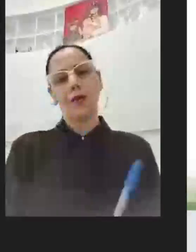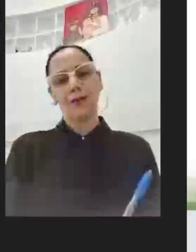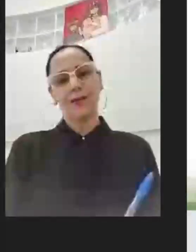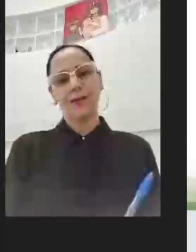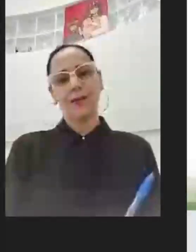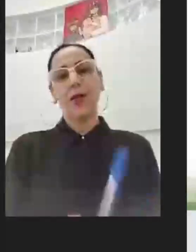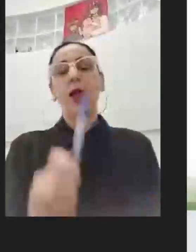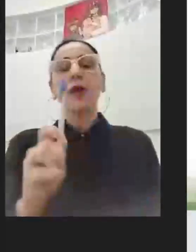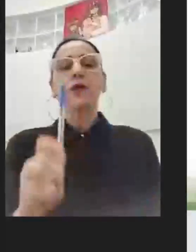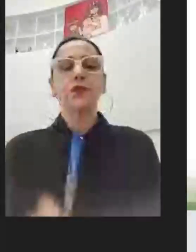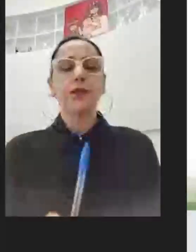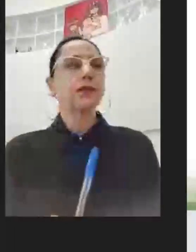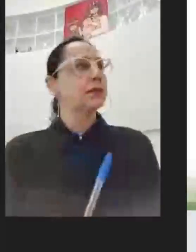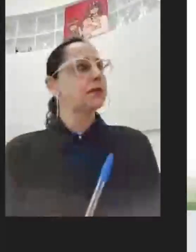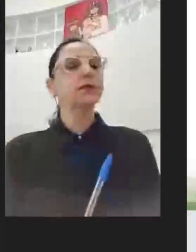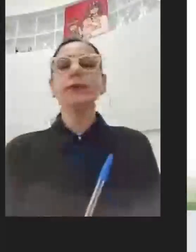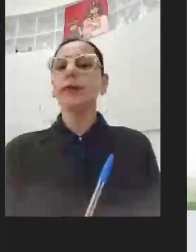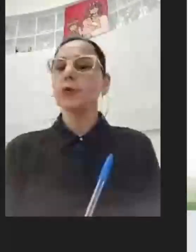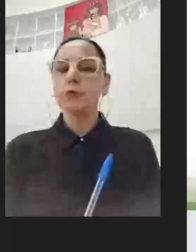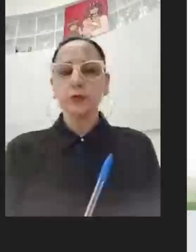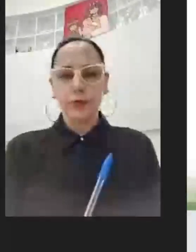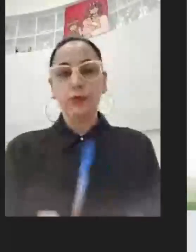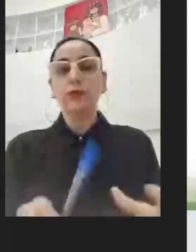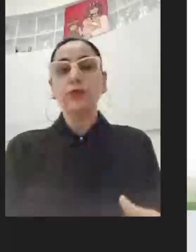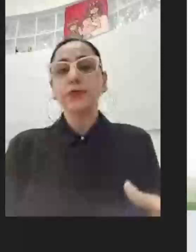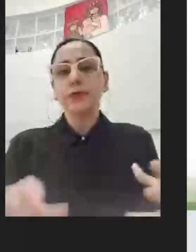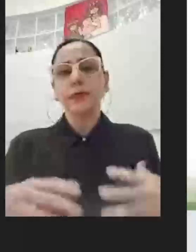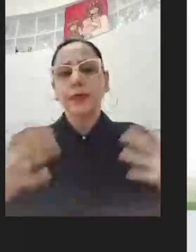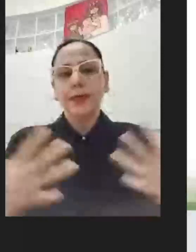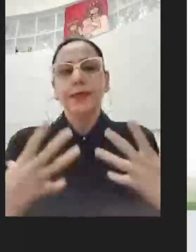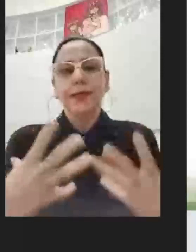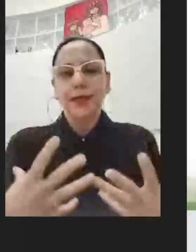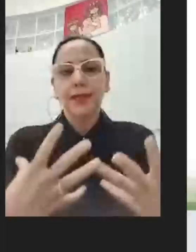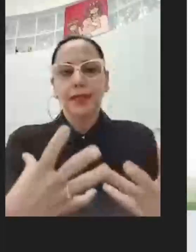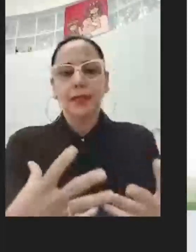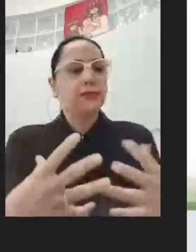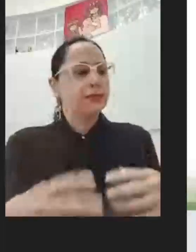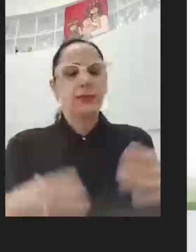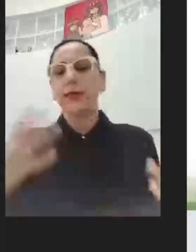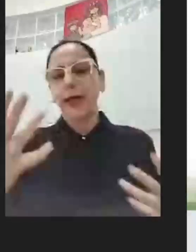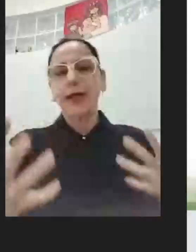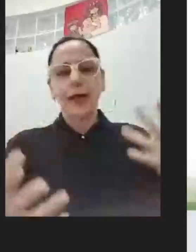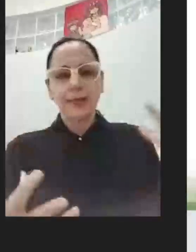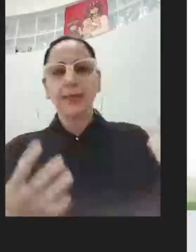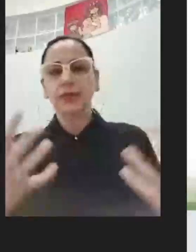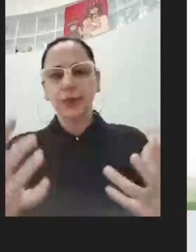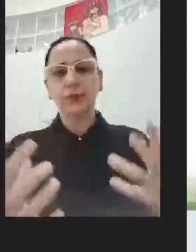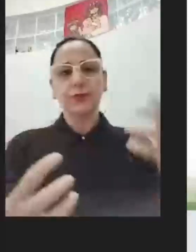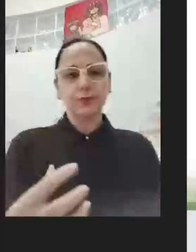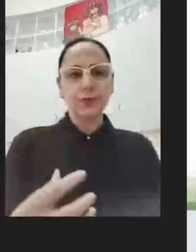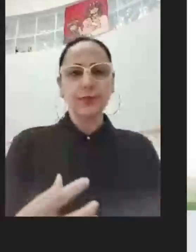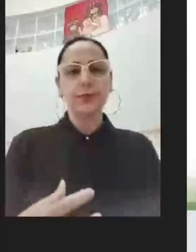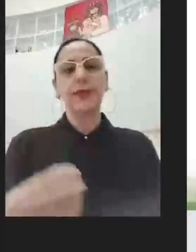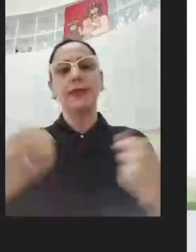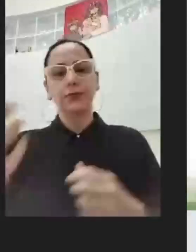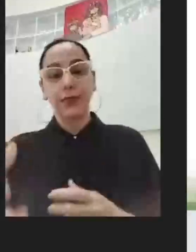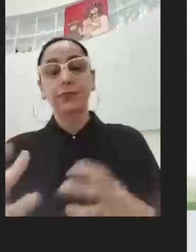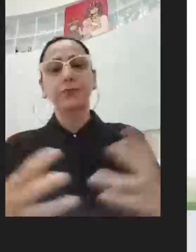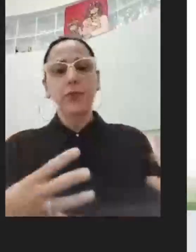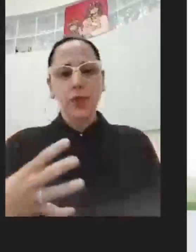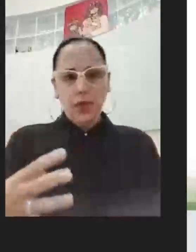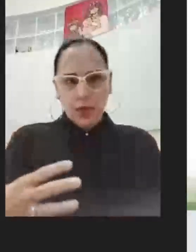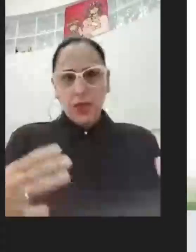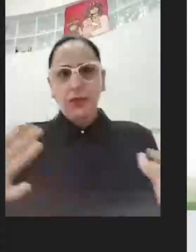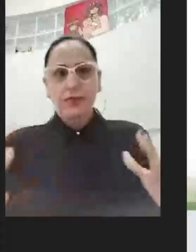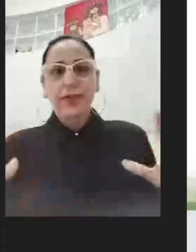seios 1 hora. Gente, não tem como. Eu não consigo entrar em detalhe aqui, né? Essa questão da produção